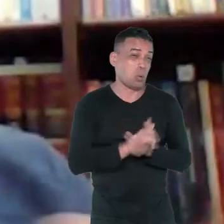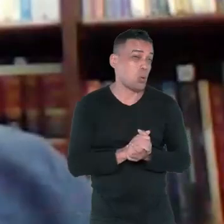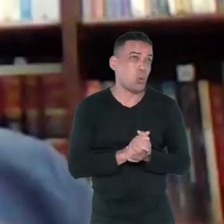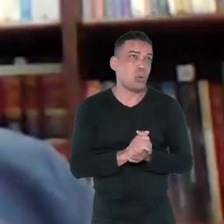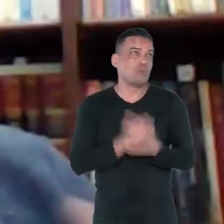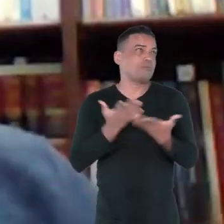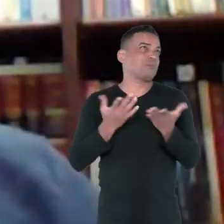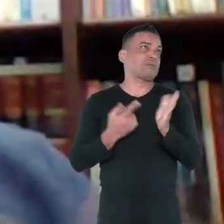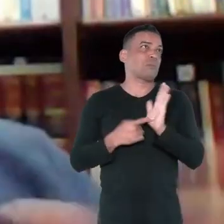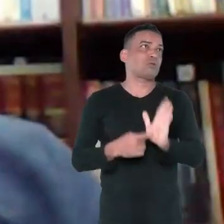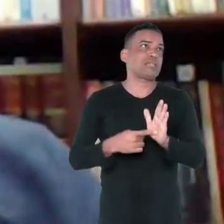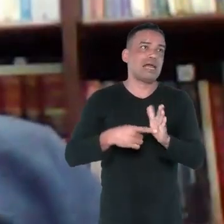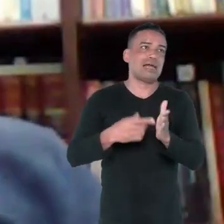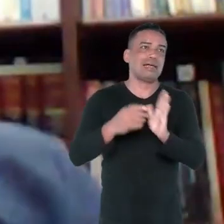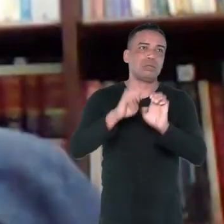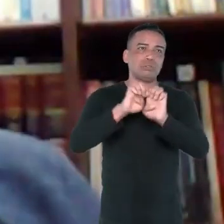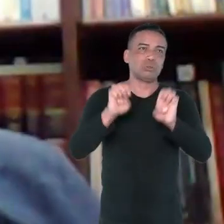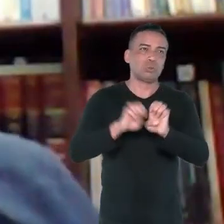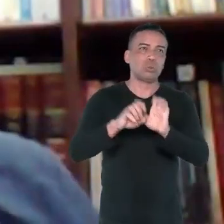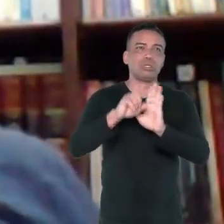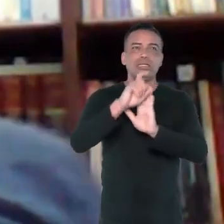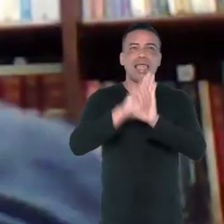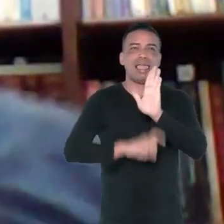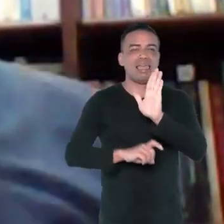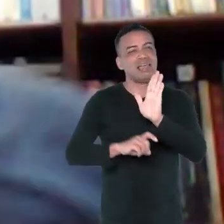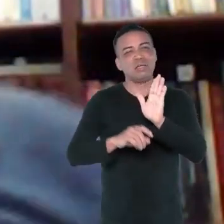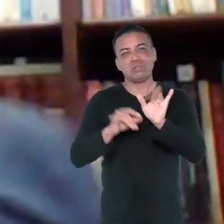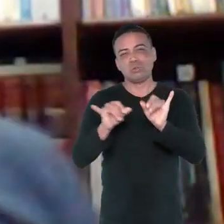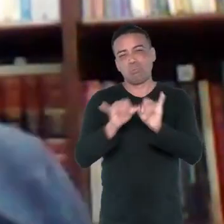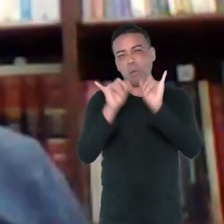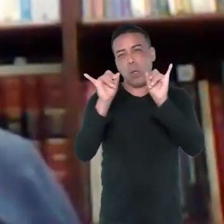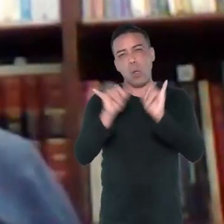assim, de livro de